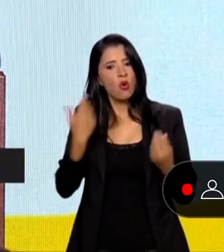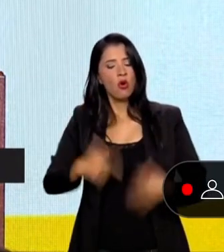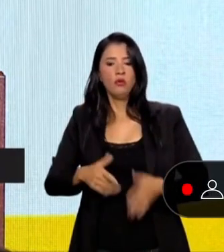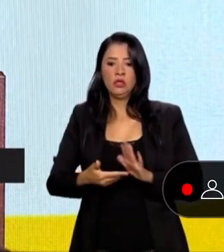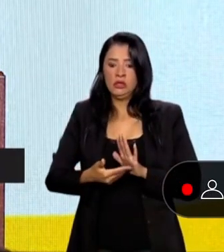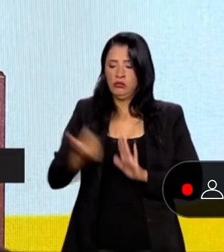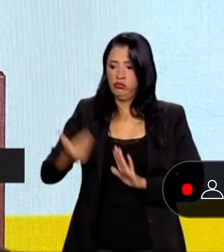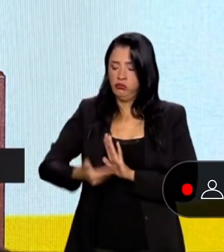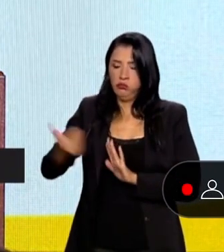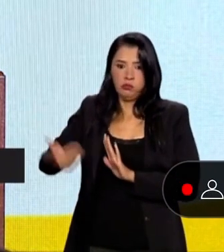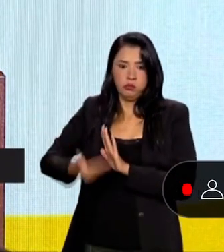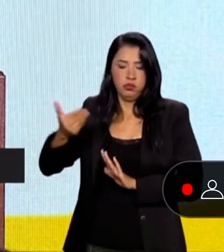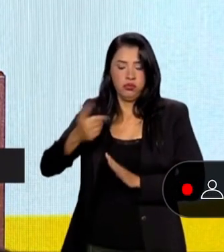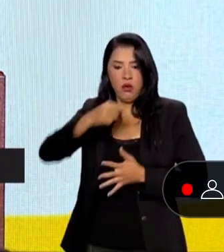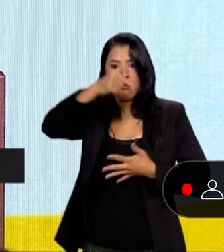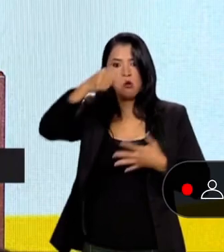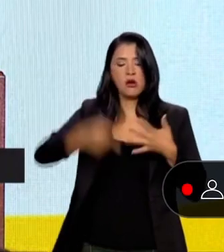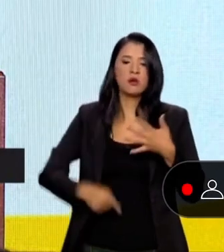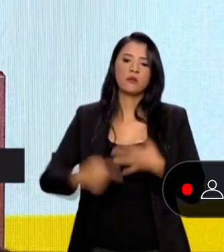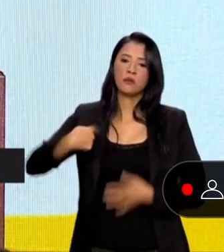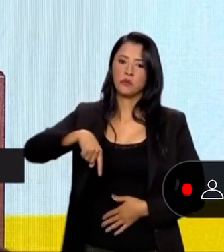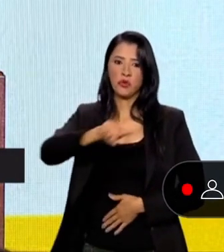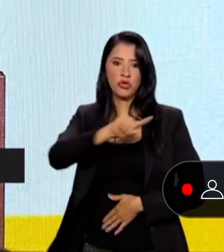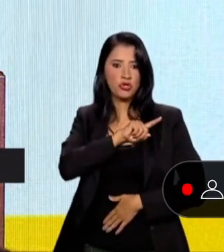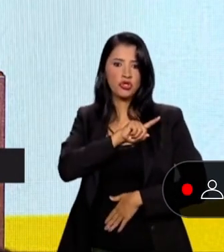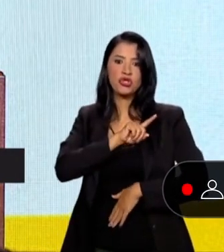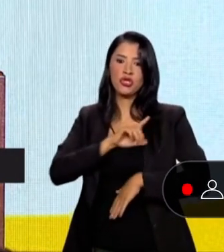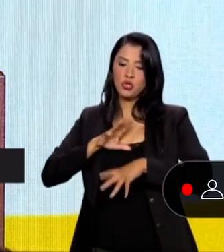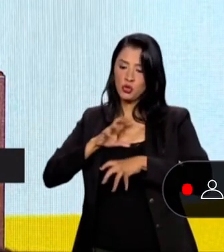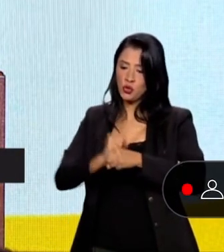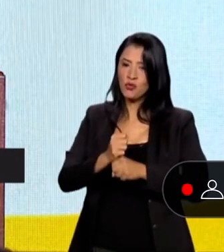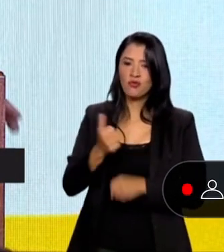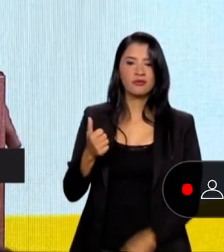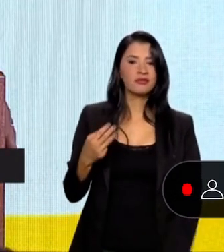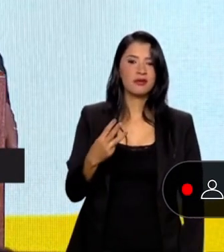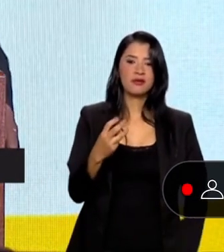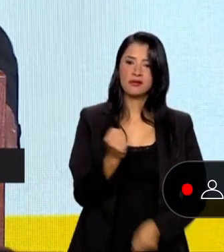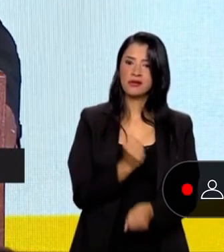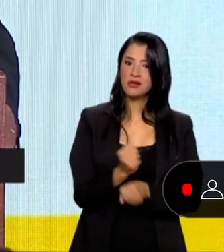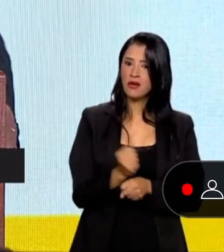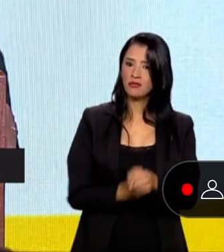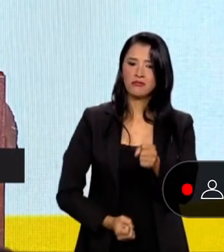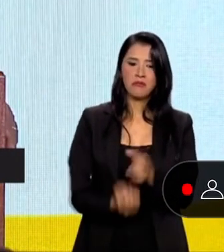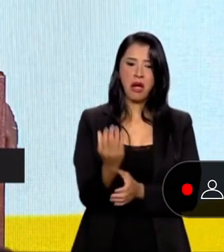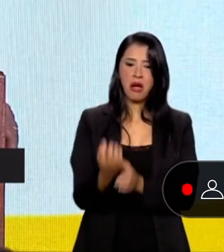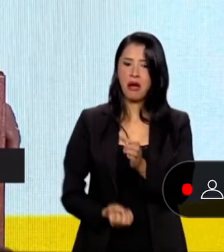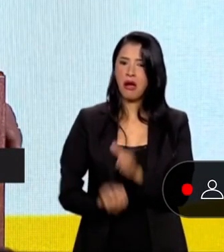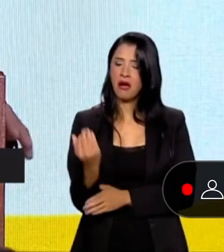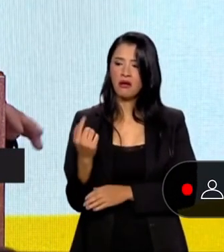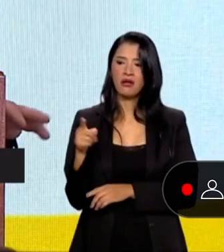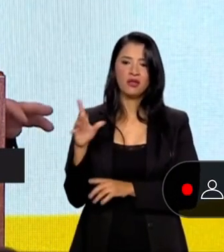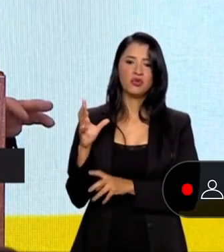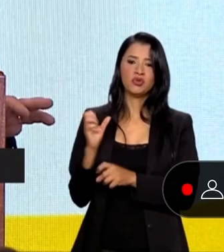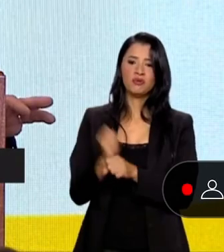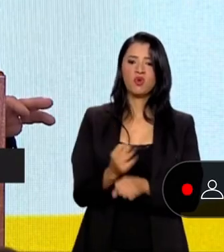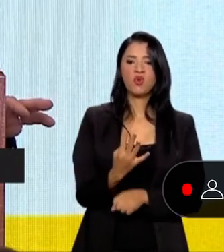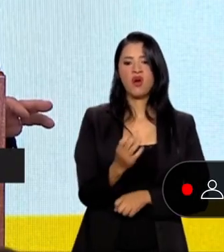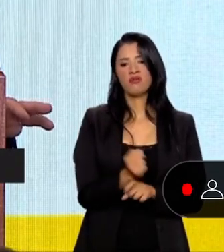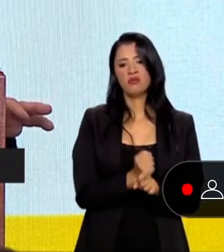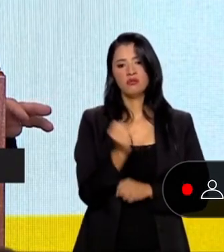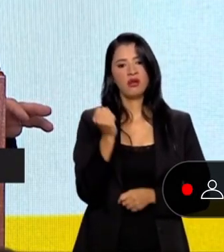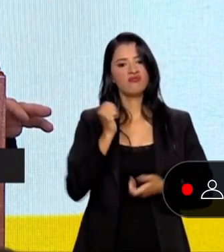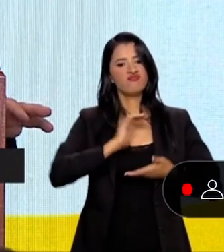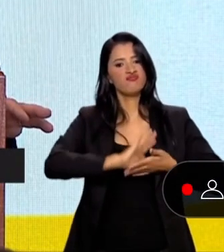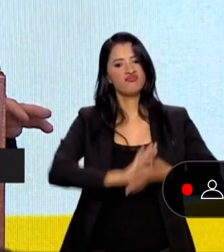foram destruídas as coisas que nós levamos 13 anos para fazer, eles levaram 4 anos para